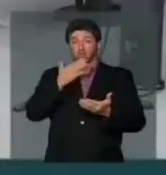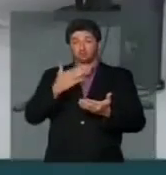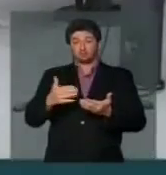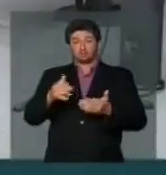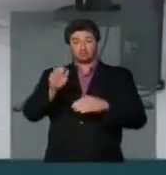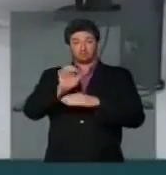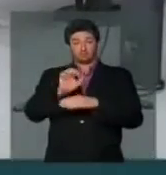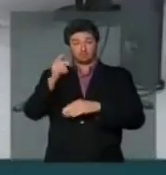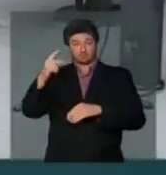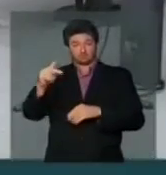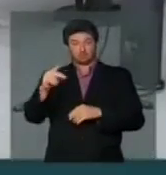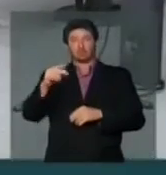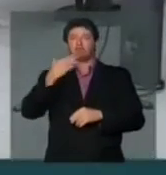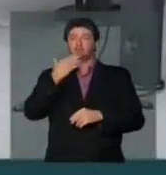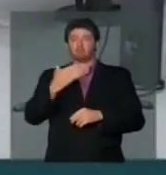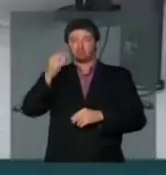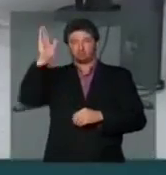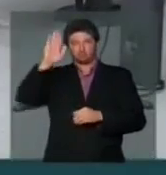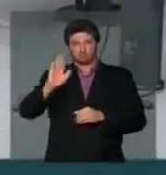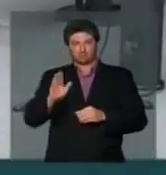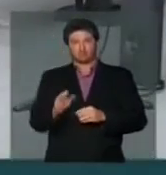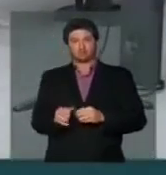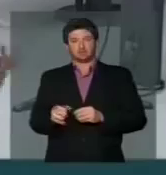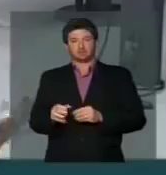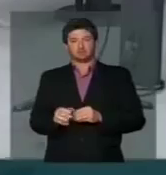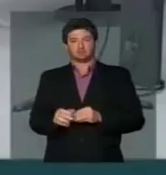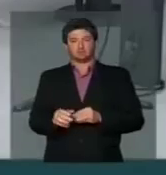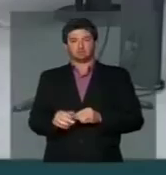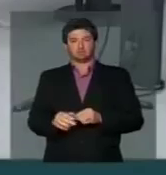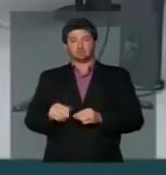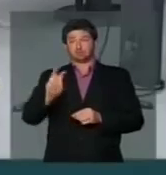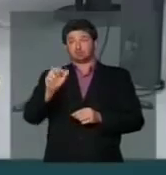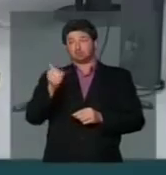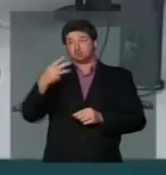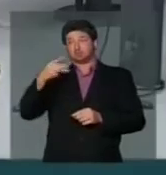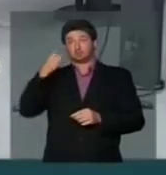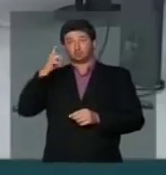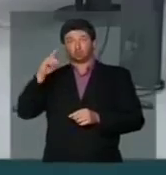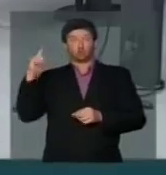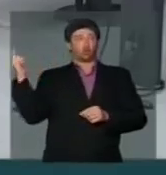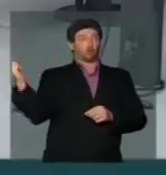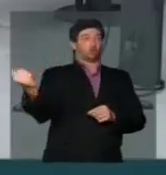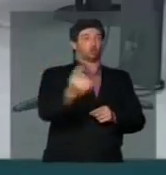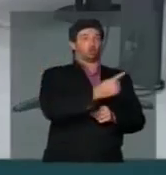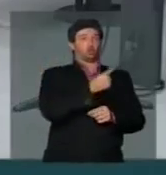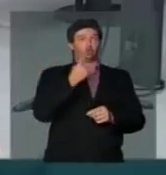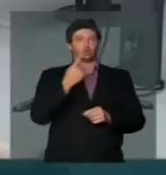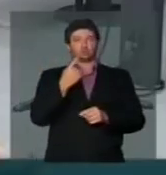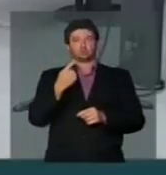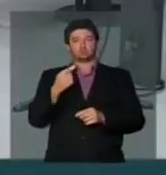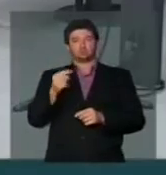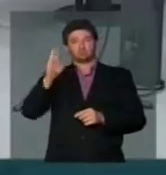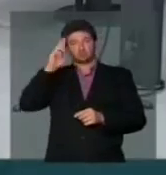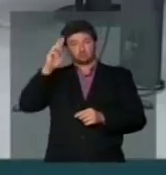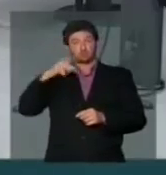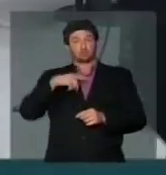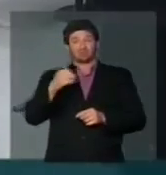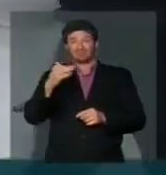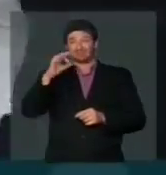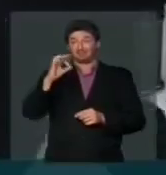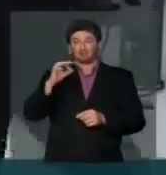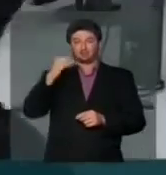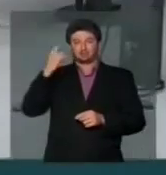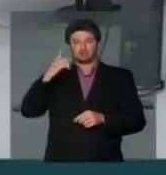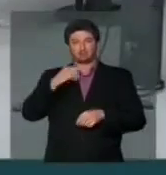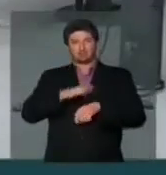seu Estado, com o Brasil. De todos os 513 parlamentares que compõem essa casa, Vossa Excelência está entre os 10 com